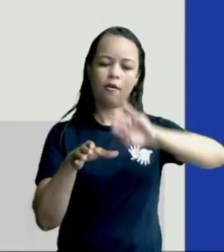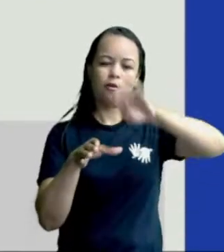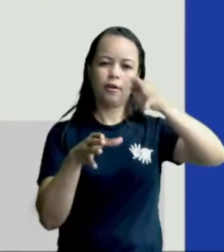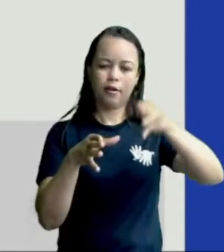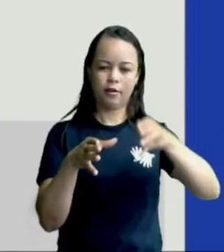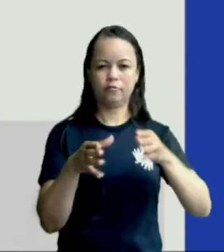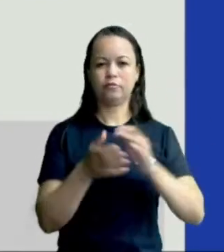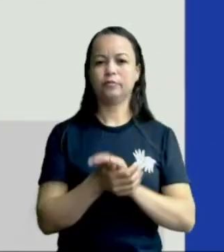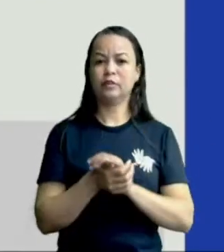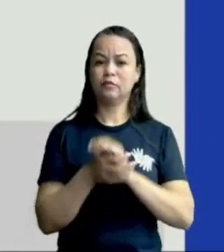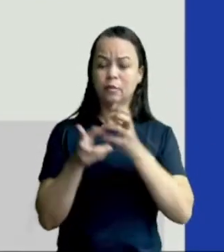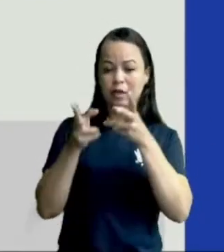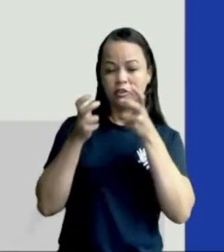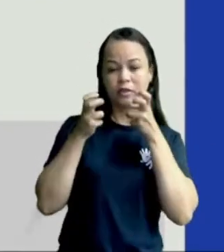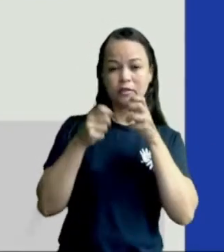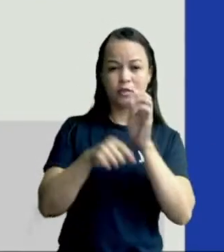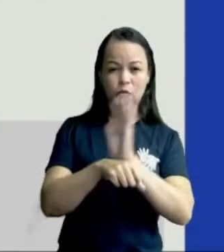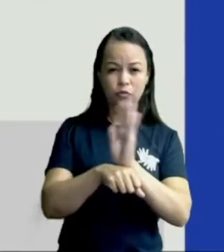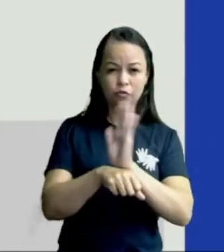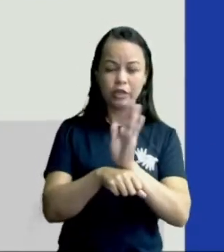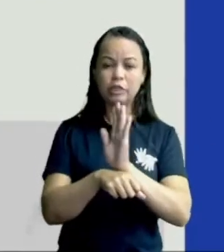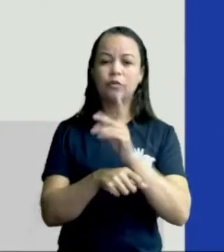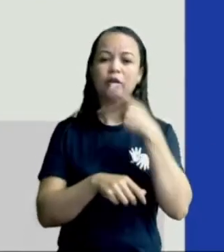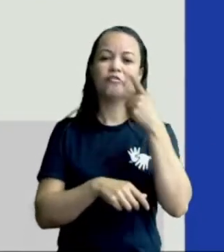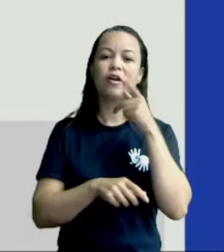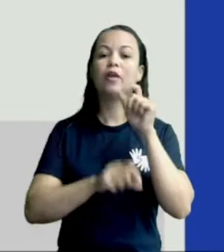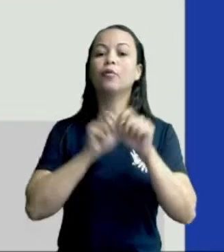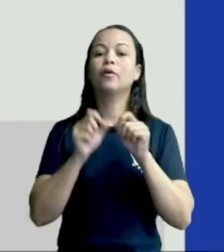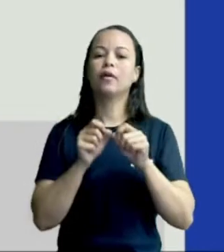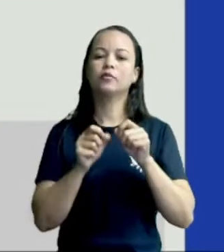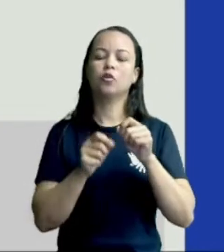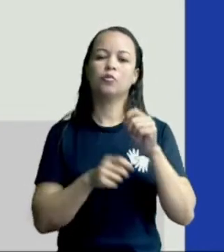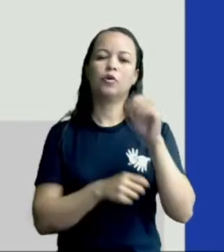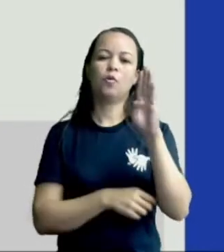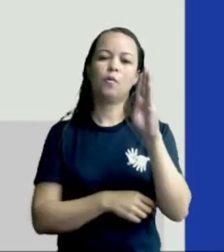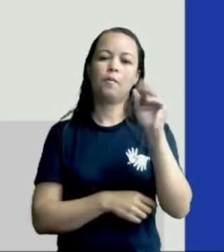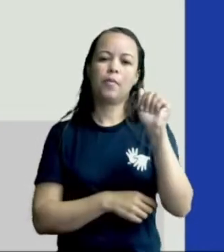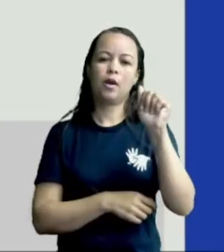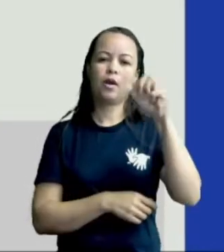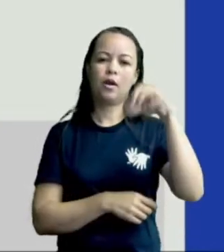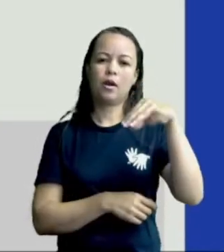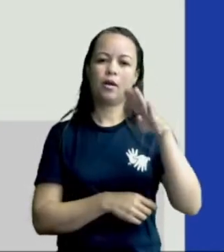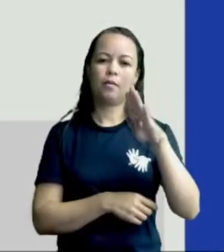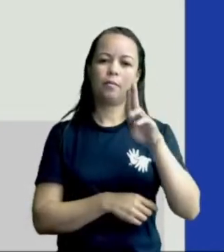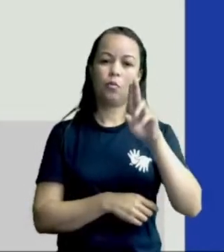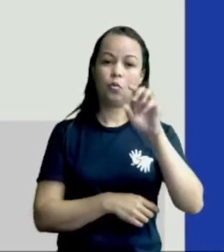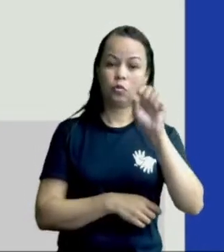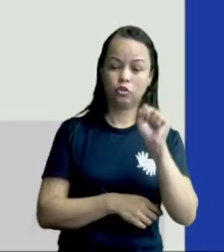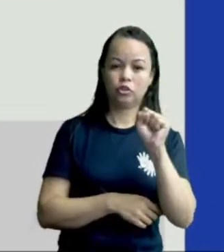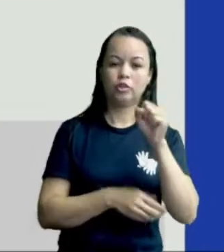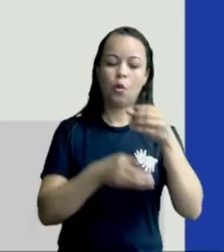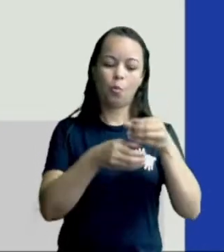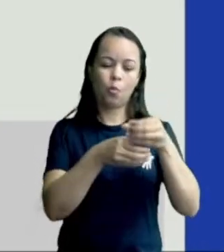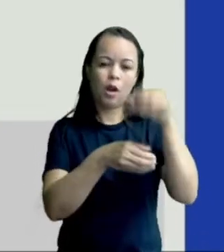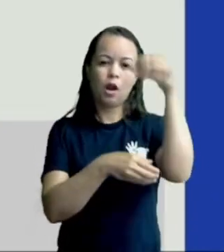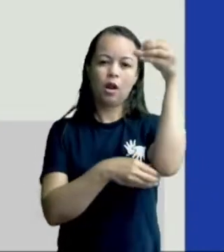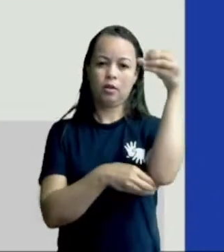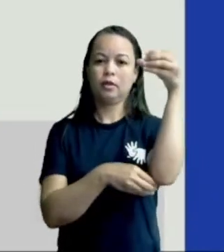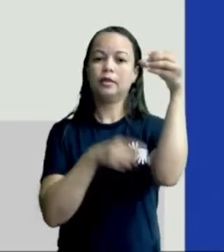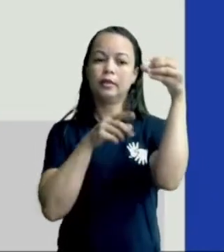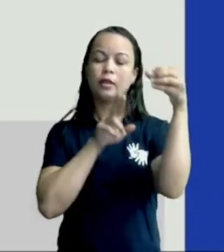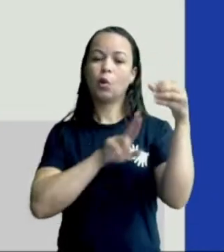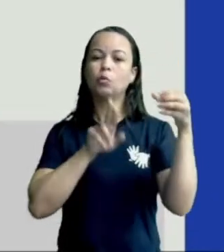direitinho, no vídeo ele fala muito sobre os bambuzais, né, que são os tabocais que deu origem ao nome Monte das